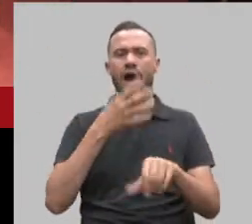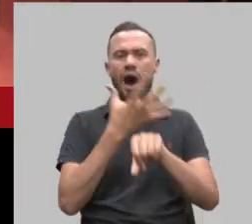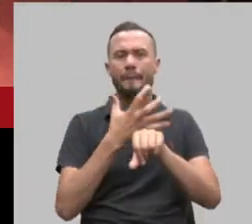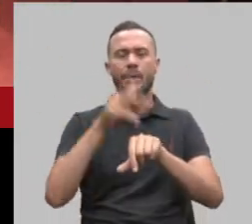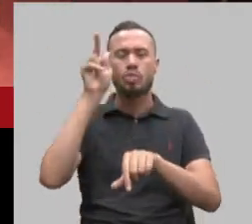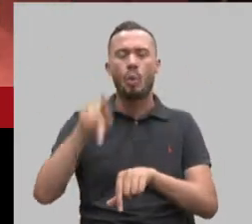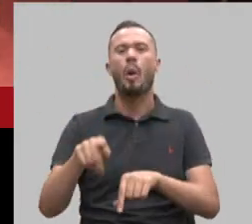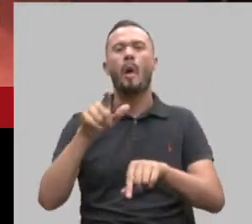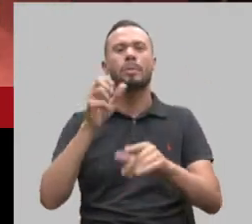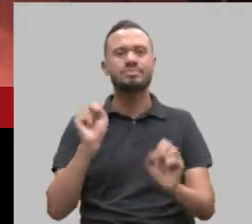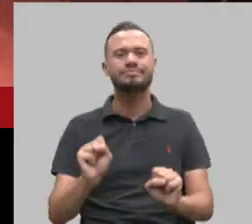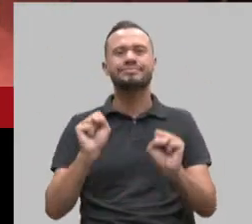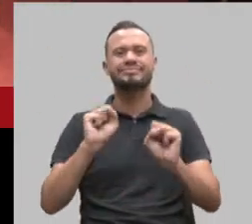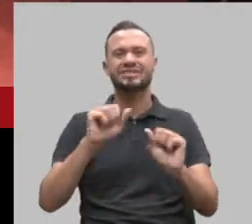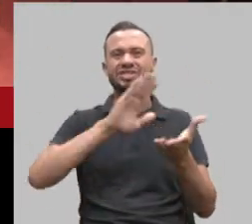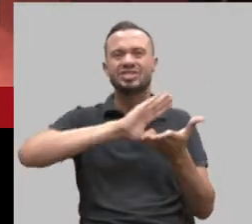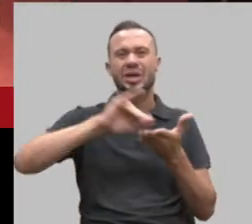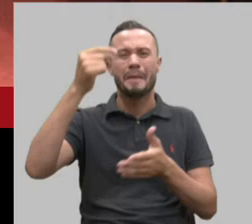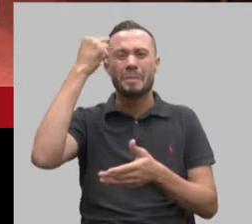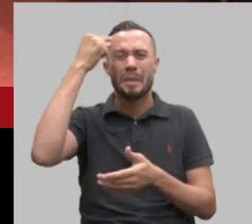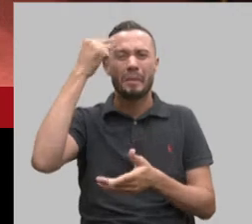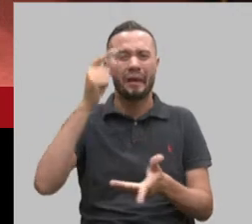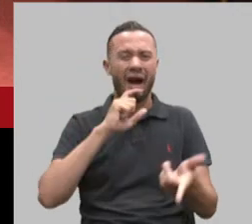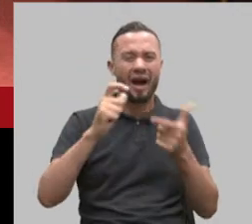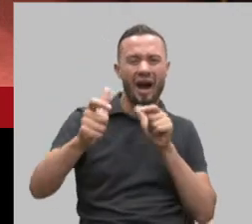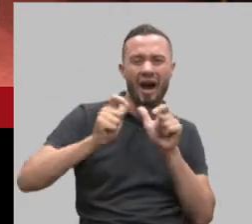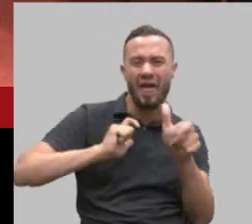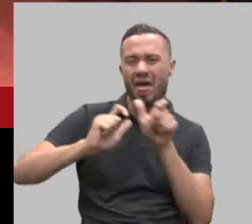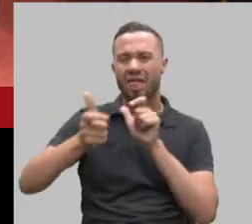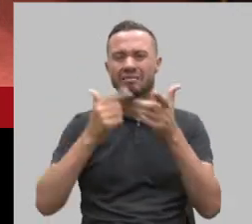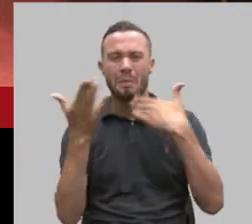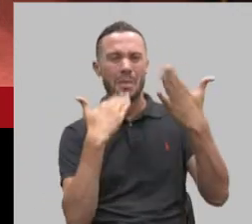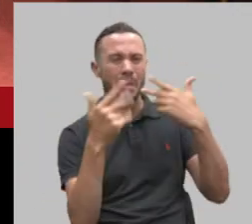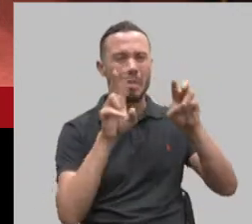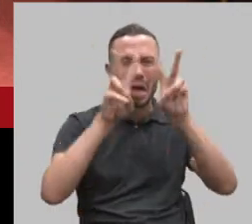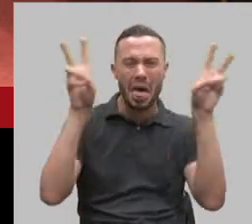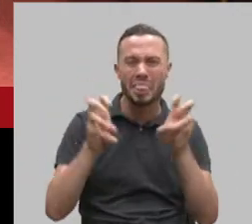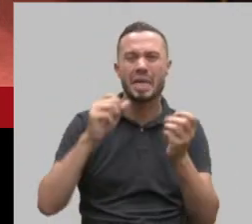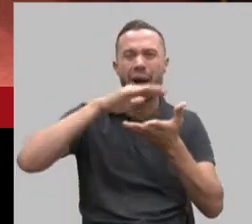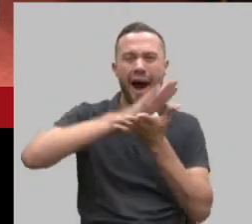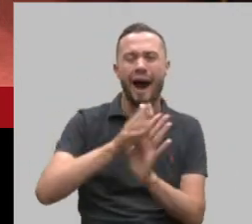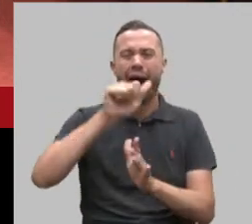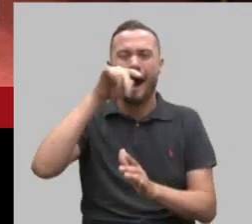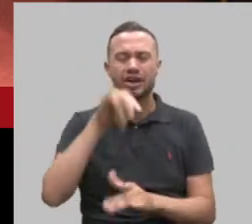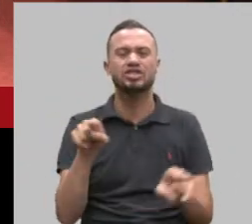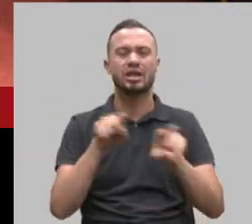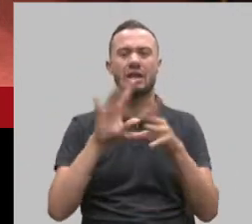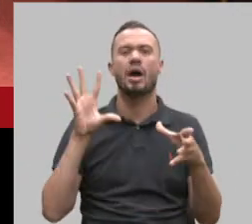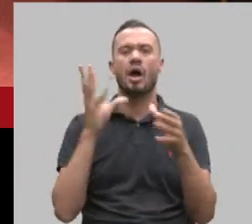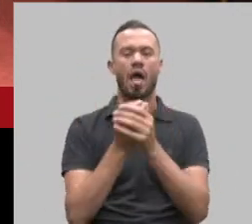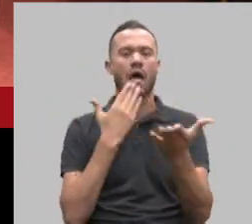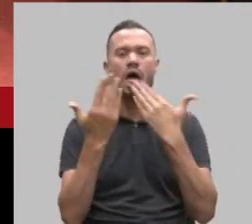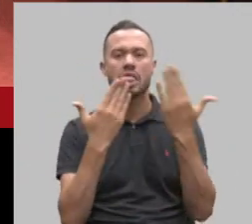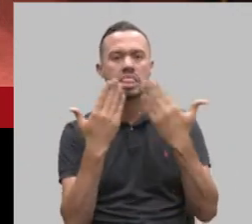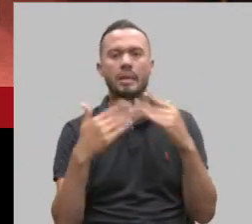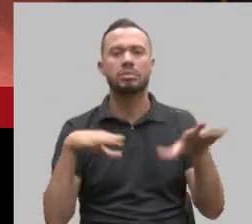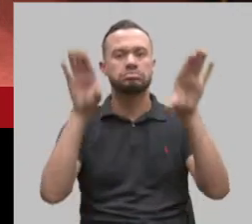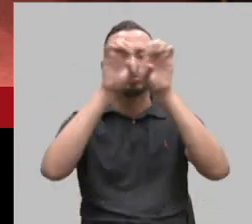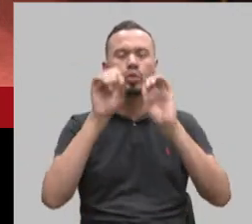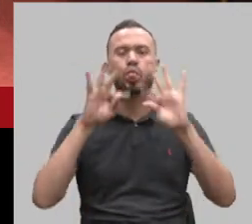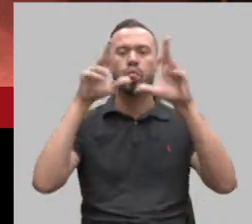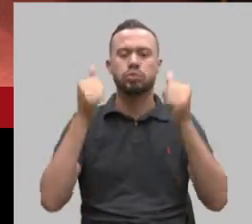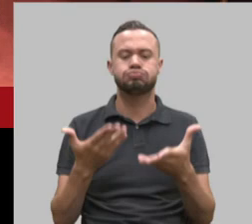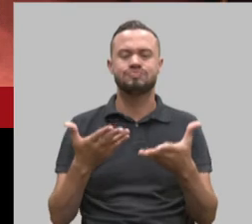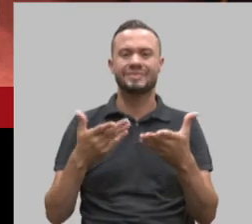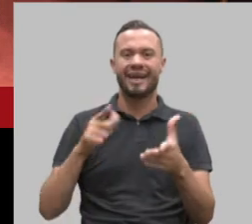temática e retiram o nosso pensamento crítico debater essas temáticas como antirracismo e inclusão é debater o racismo estrutural enraizado em nossa